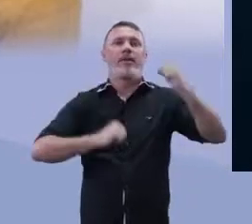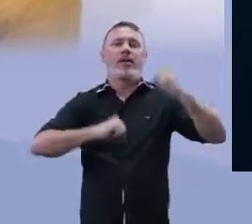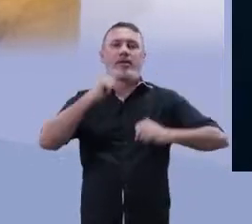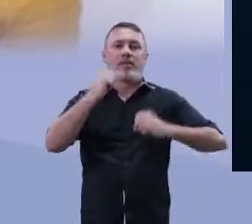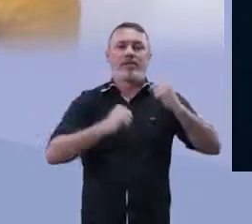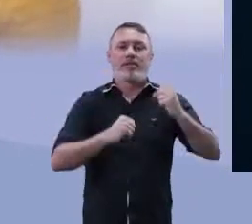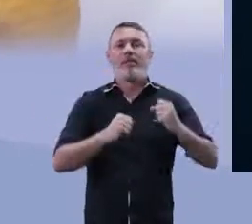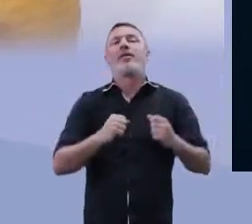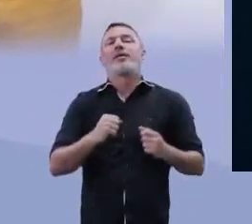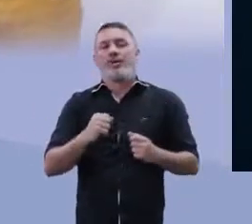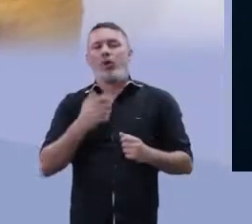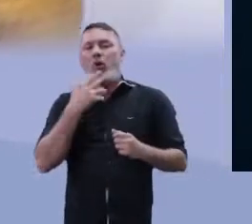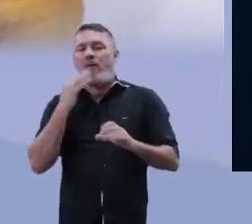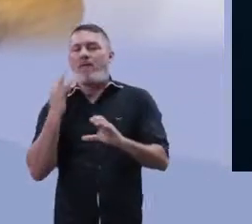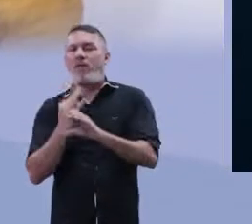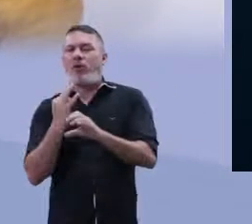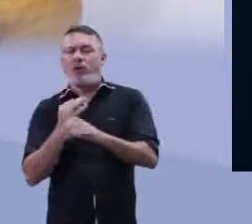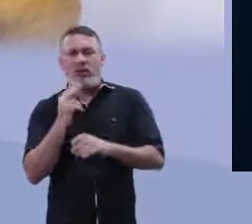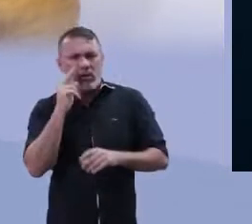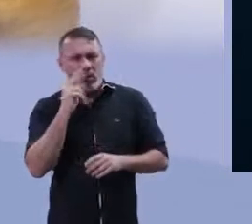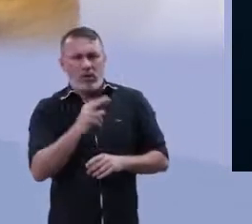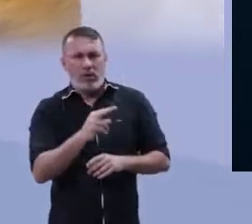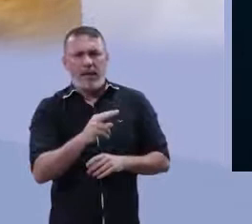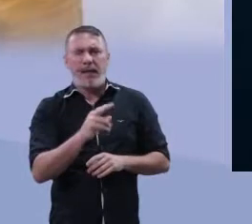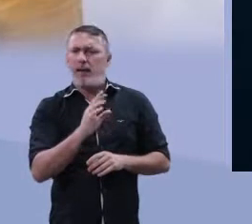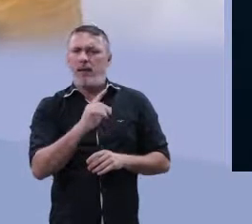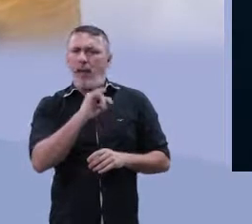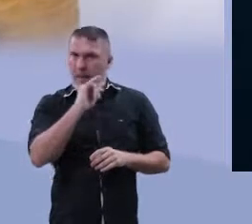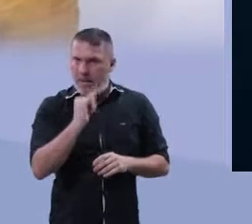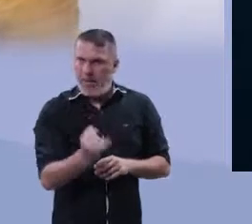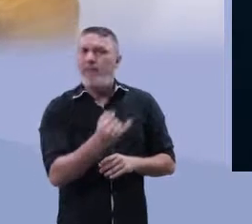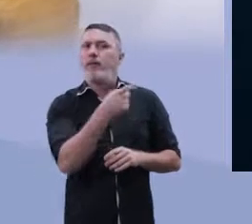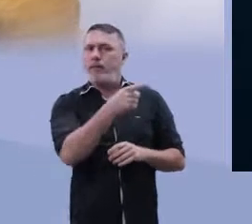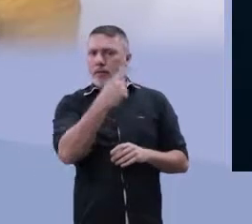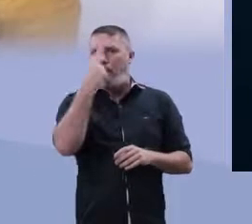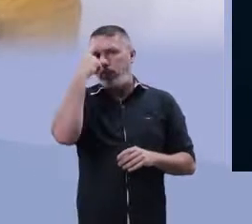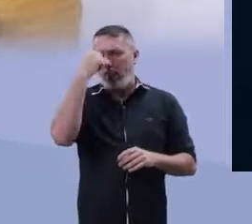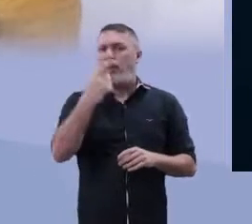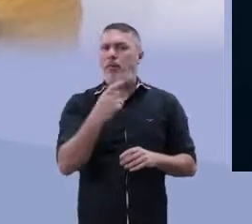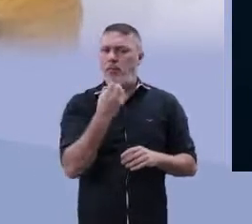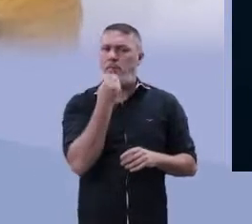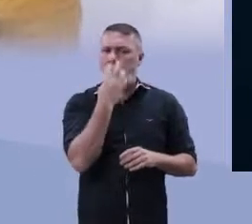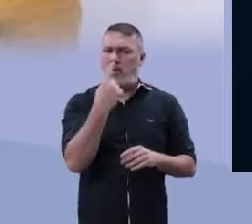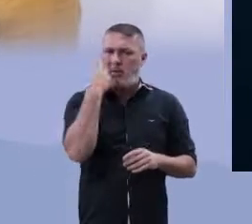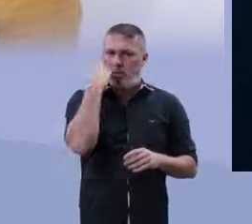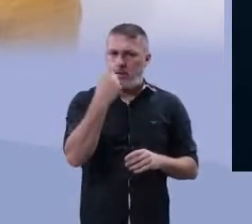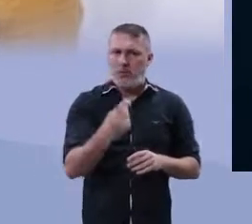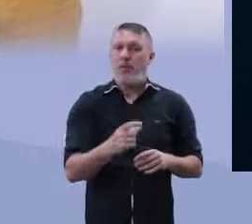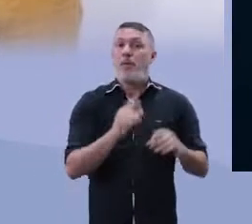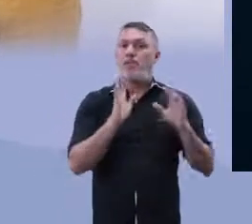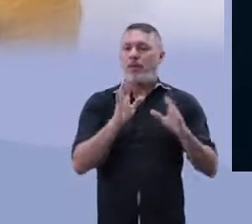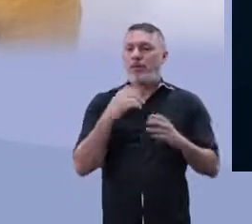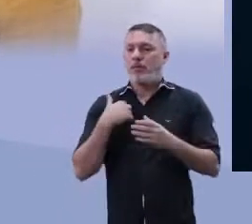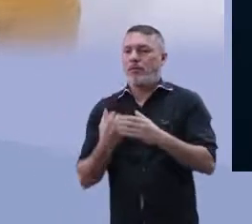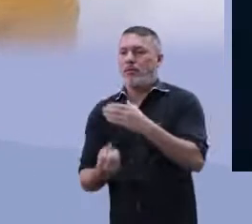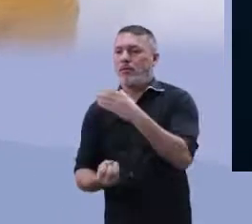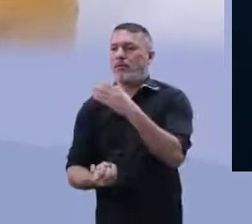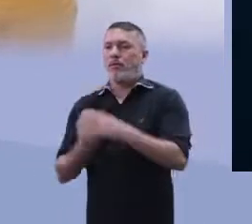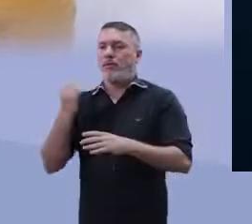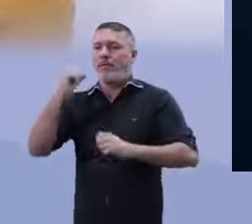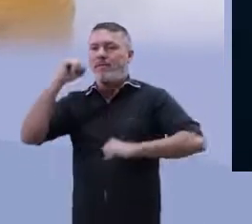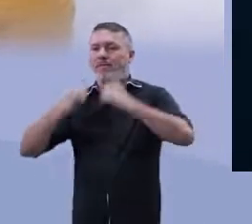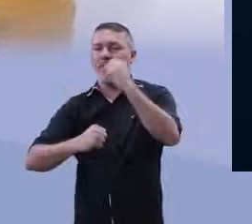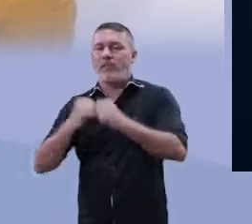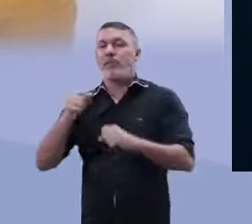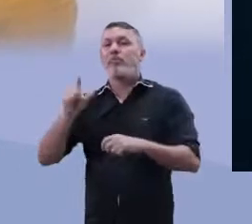fábrica. E aí a sacada do Ford foi a seguinte: ele pegou as ideias do Taylorismo, mas em vez de haver a locomoção